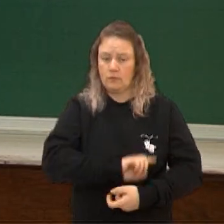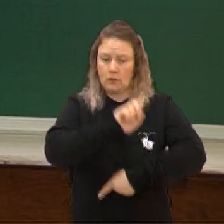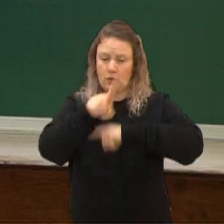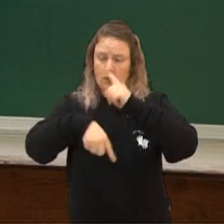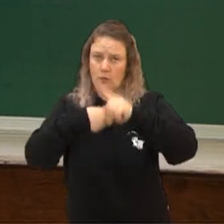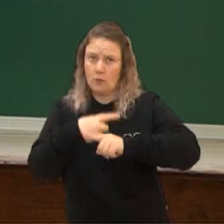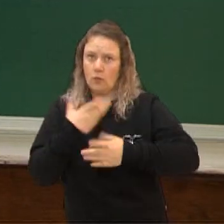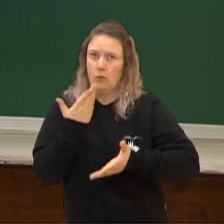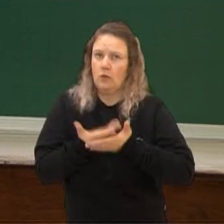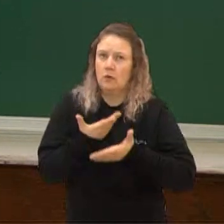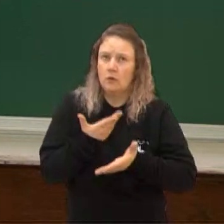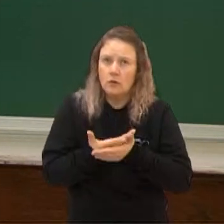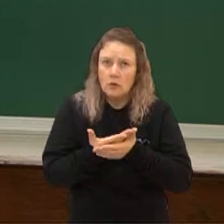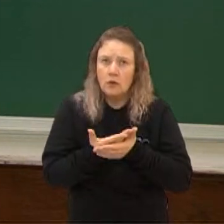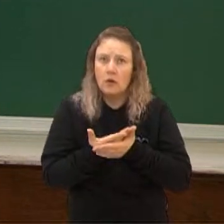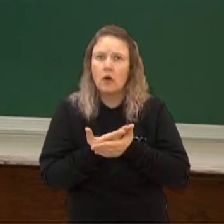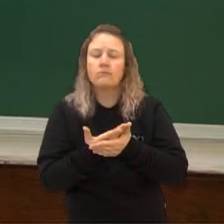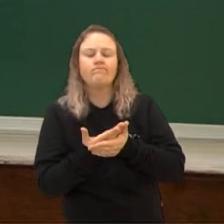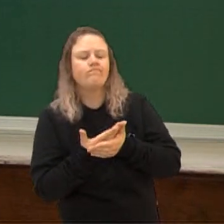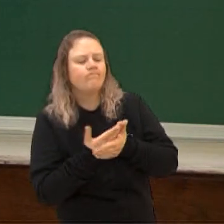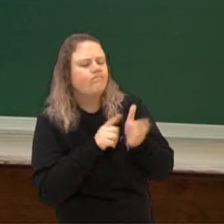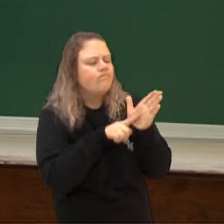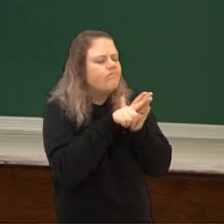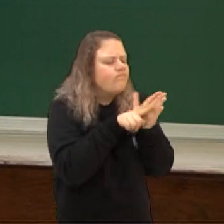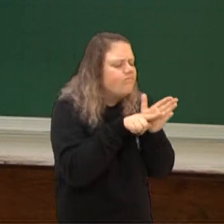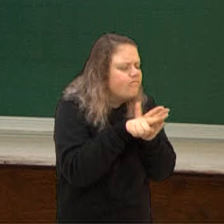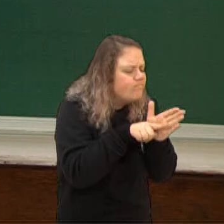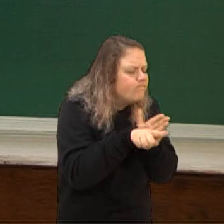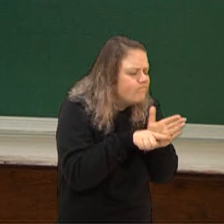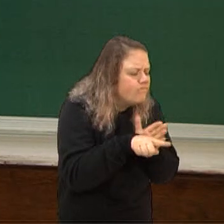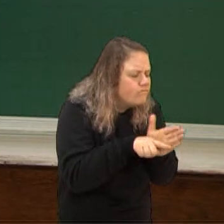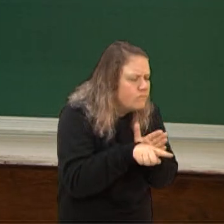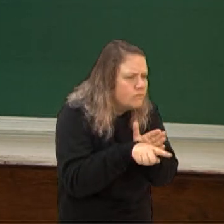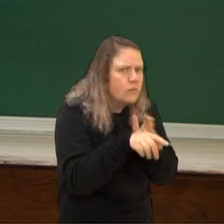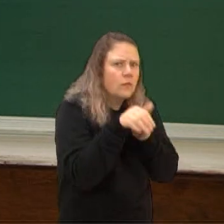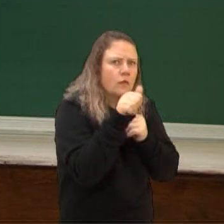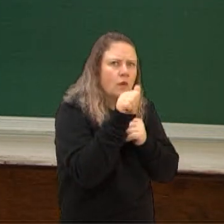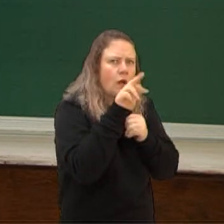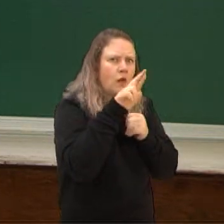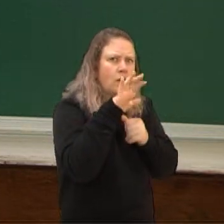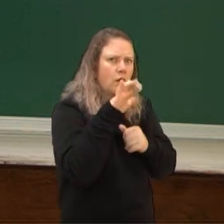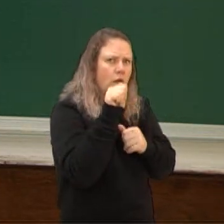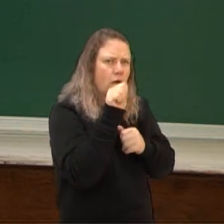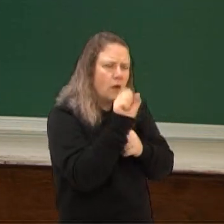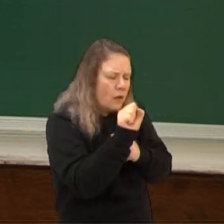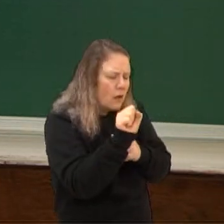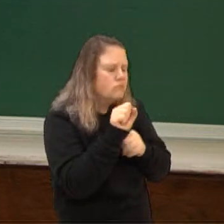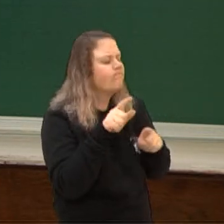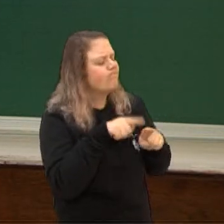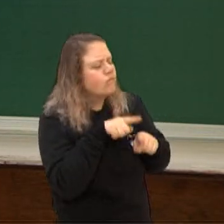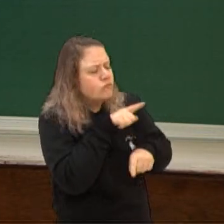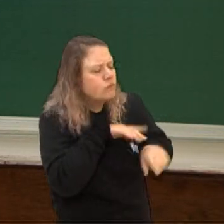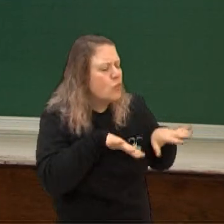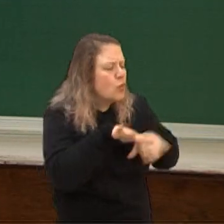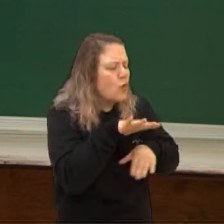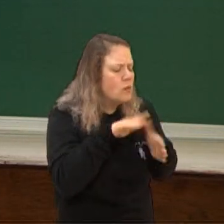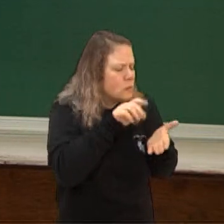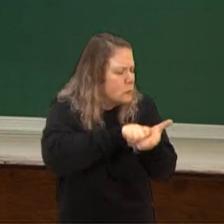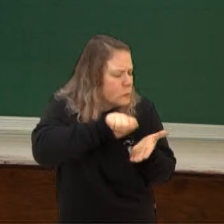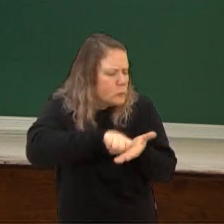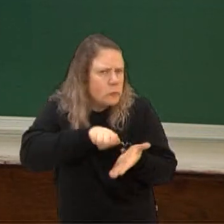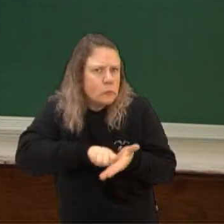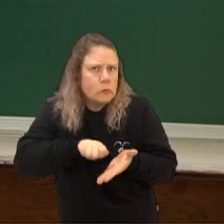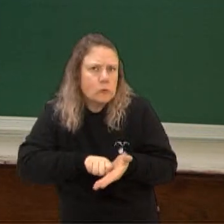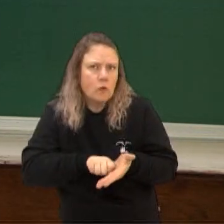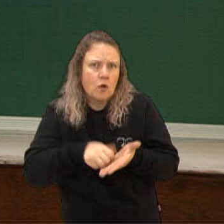dessa aula, você vai lá, pesquisa um pouquinho sobre a área das figuras geométricas planas, marca no seu caderno, lá